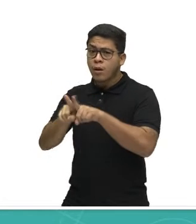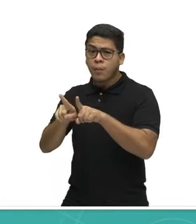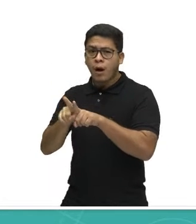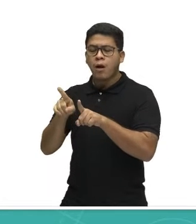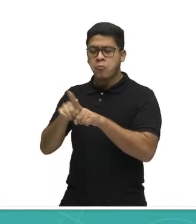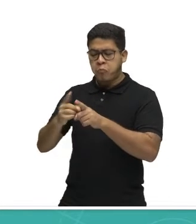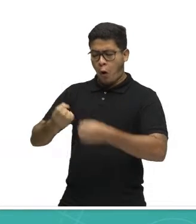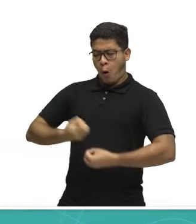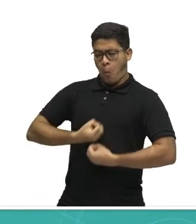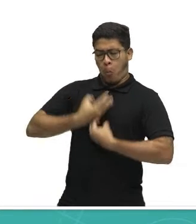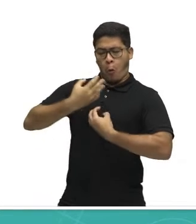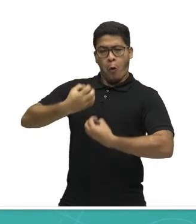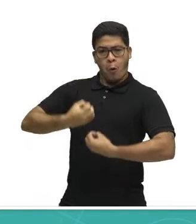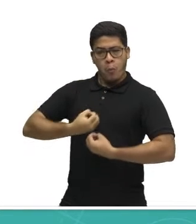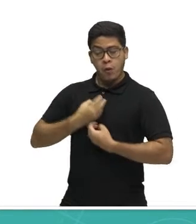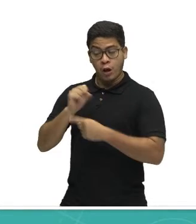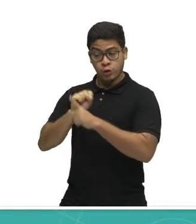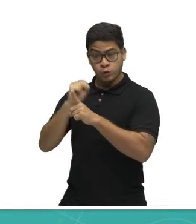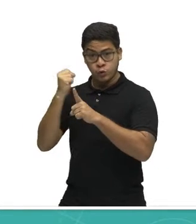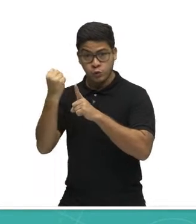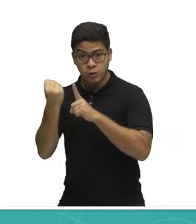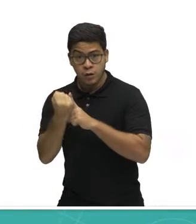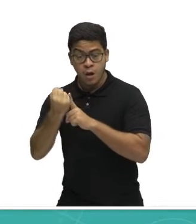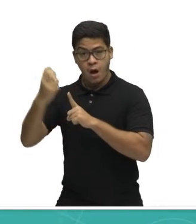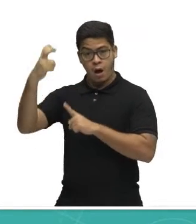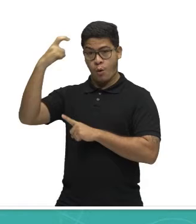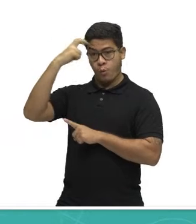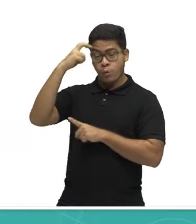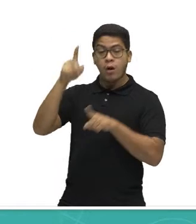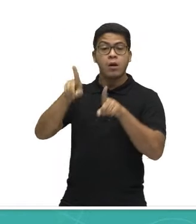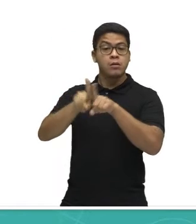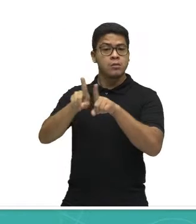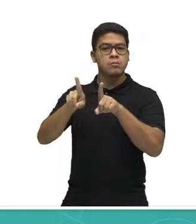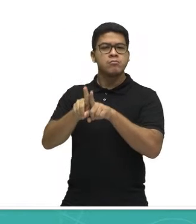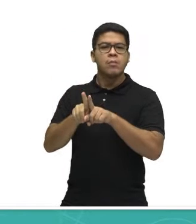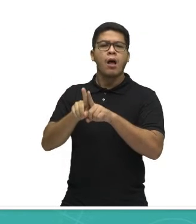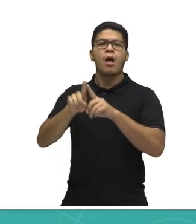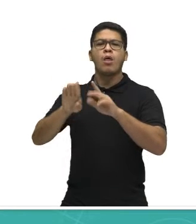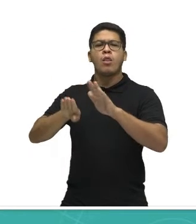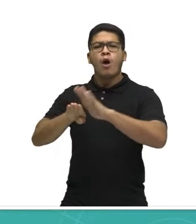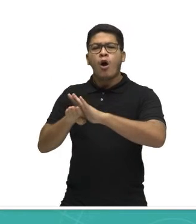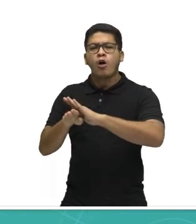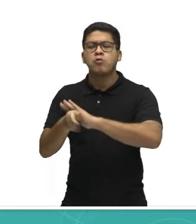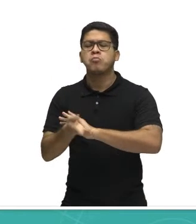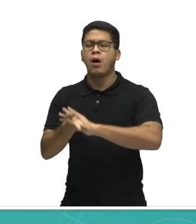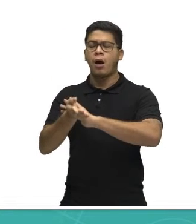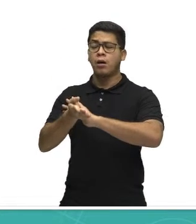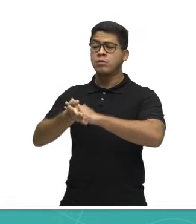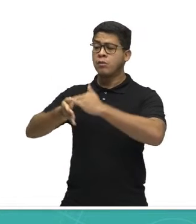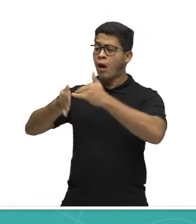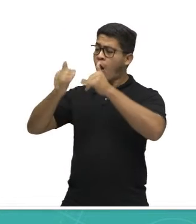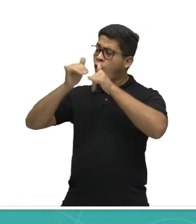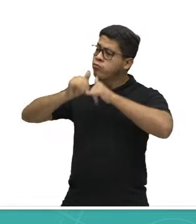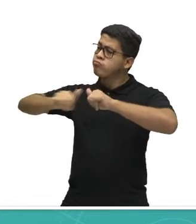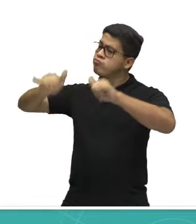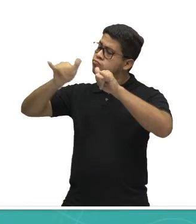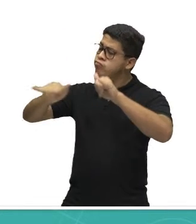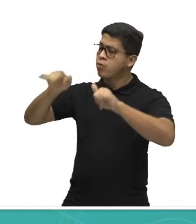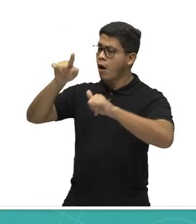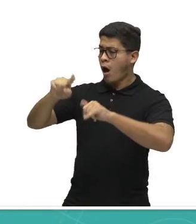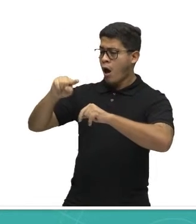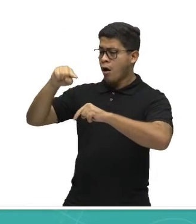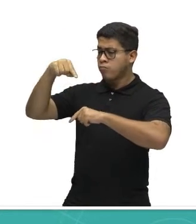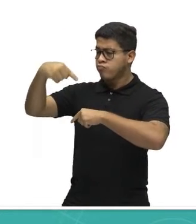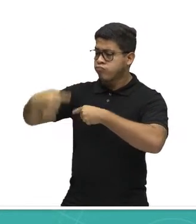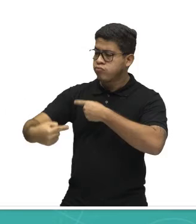e social, além dos costumes e valores que se transmite oralmente, passando de geração